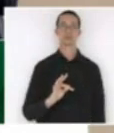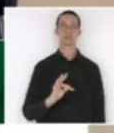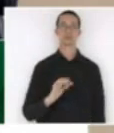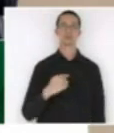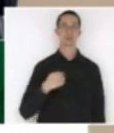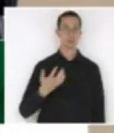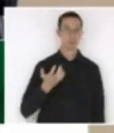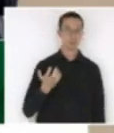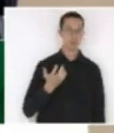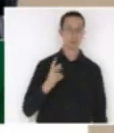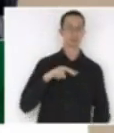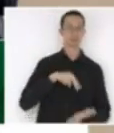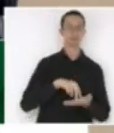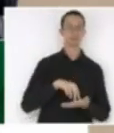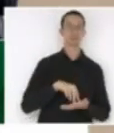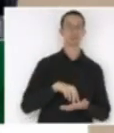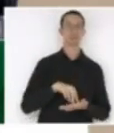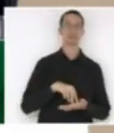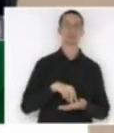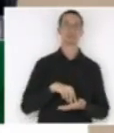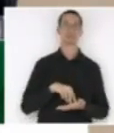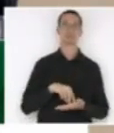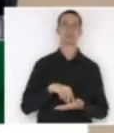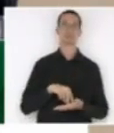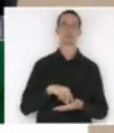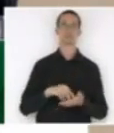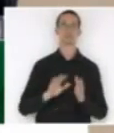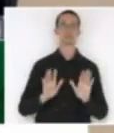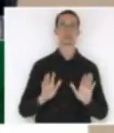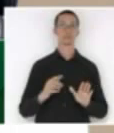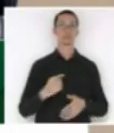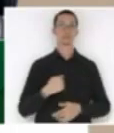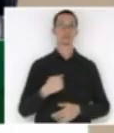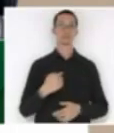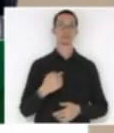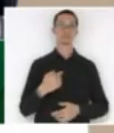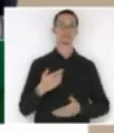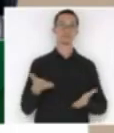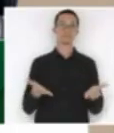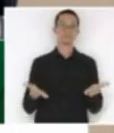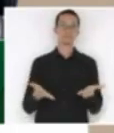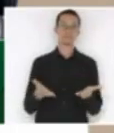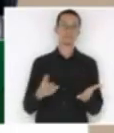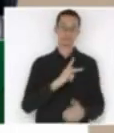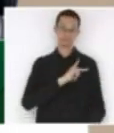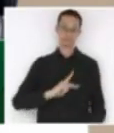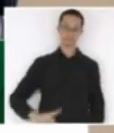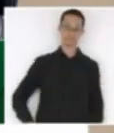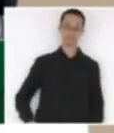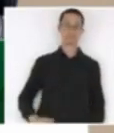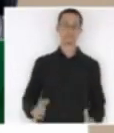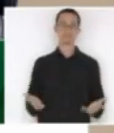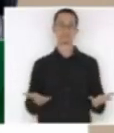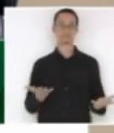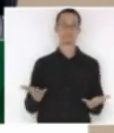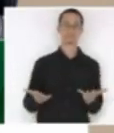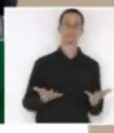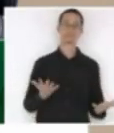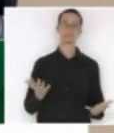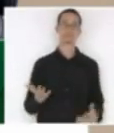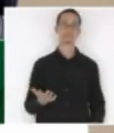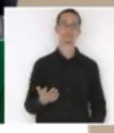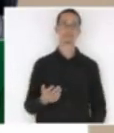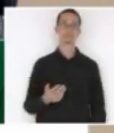uso da palavra, mas estou impossibilitada por estar presidindo o Parlamento nesse momento.